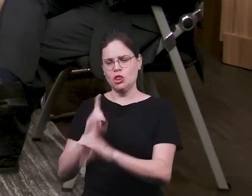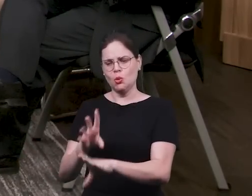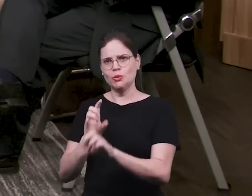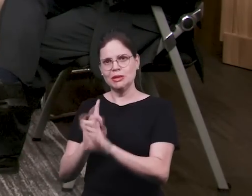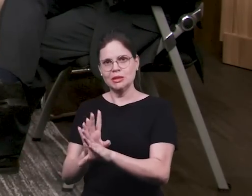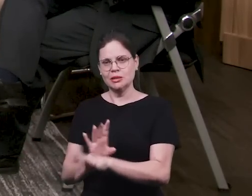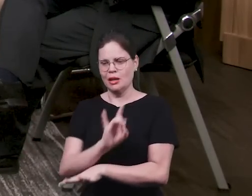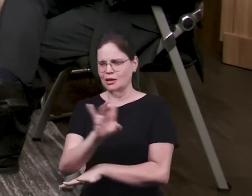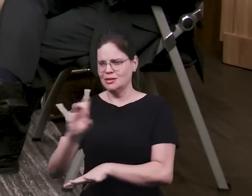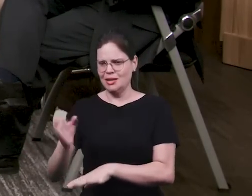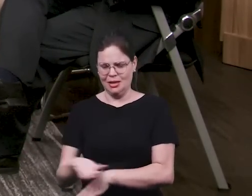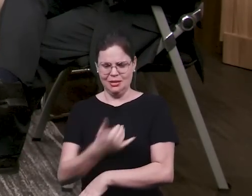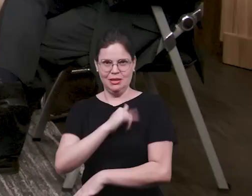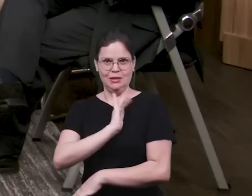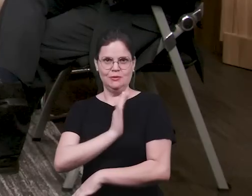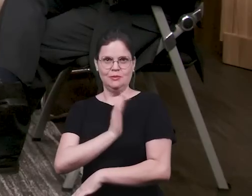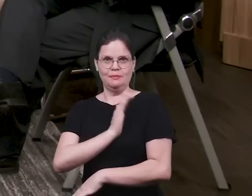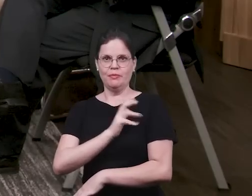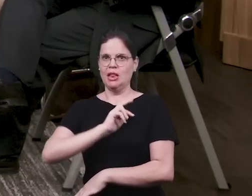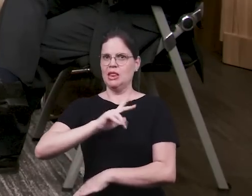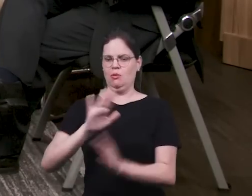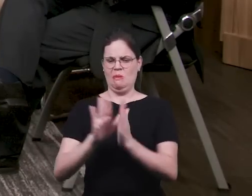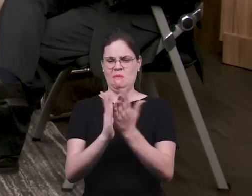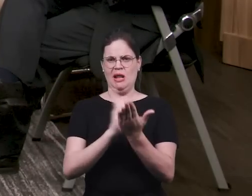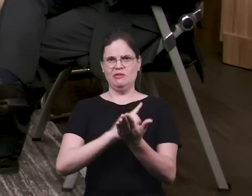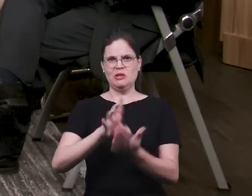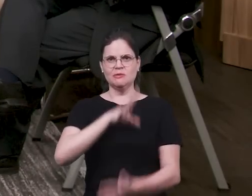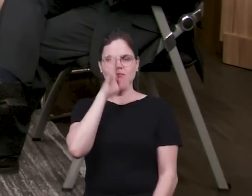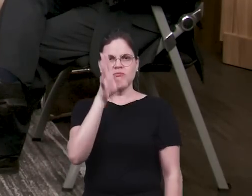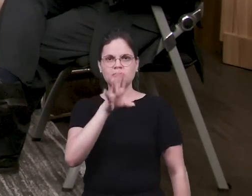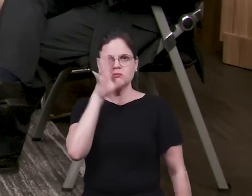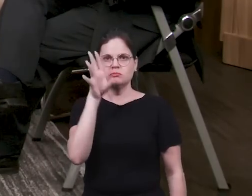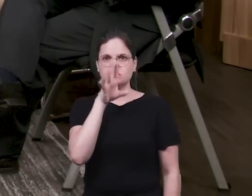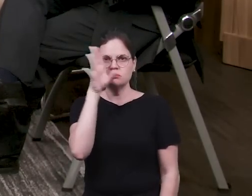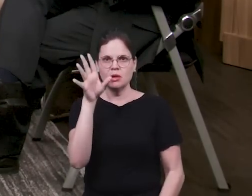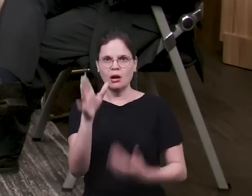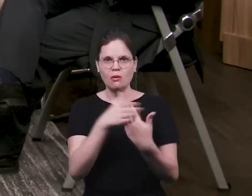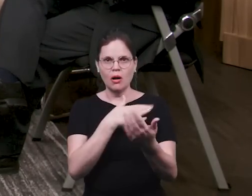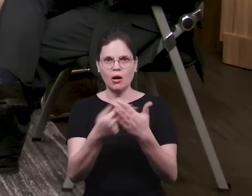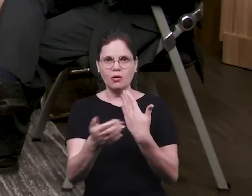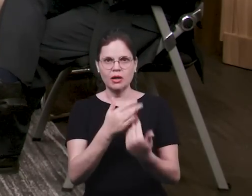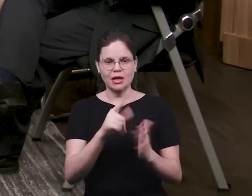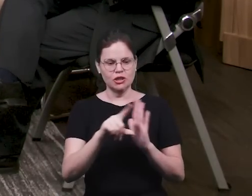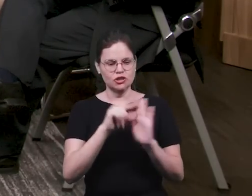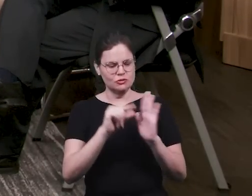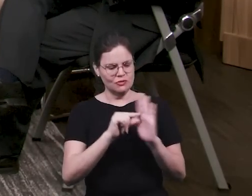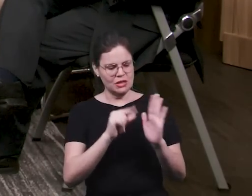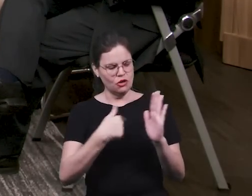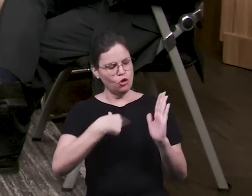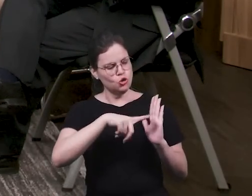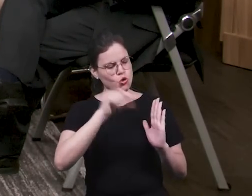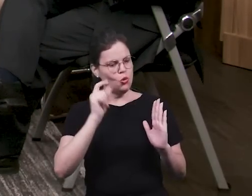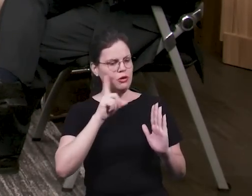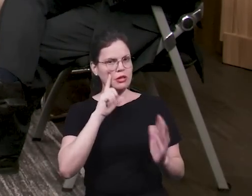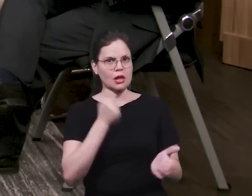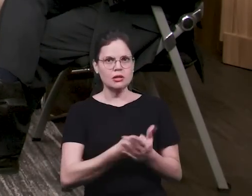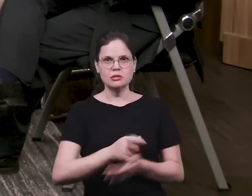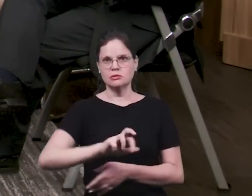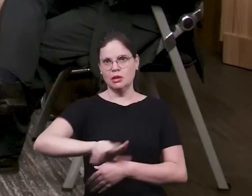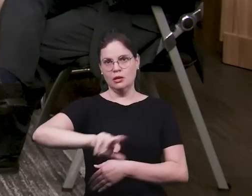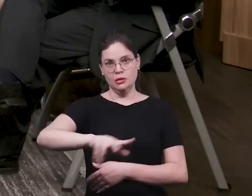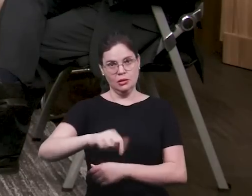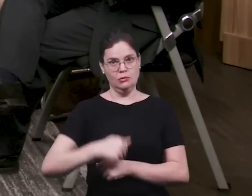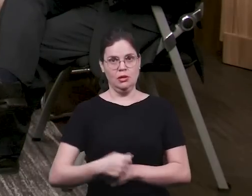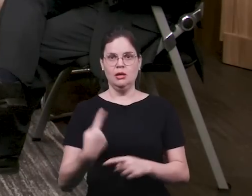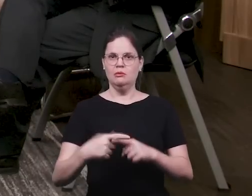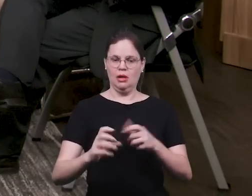homem. Não é a palavra vulgarizada. Não é a letra vulgarizada. Então, esse mesmo cristianismo